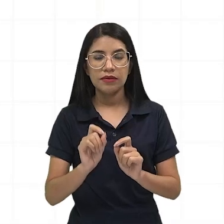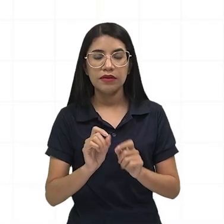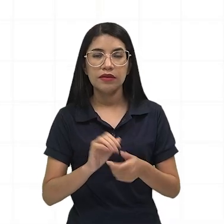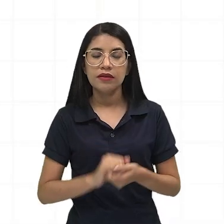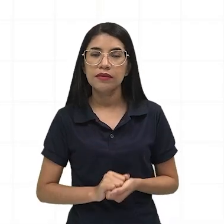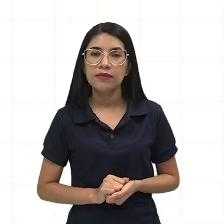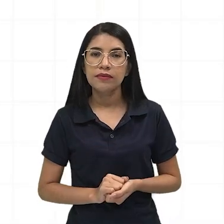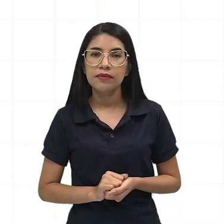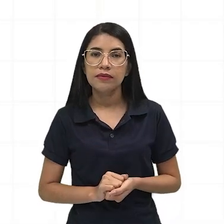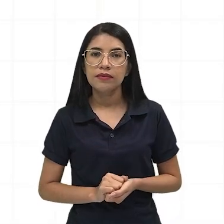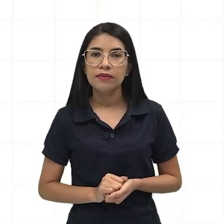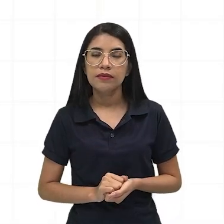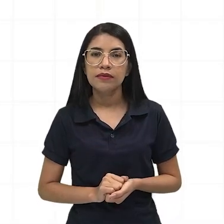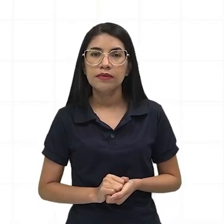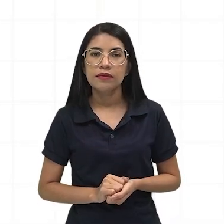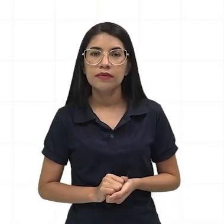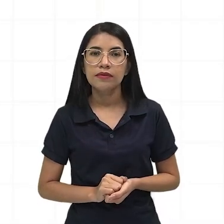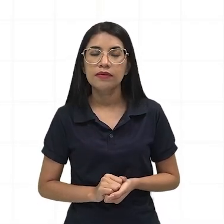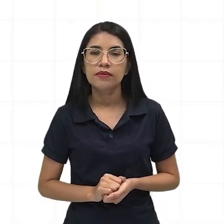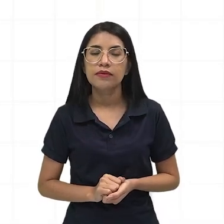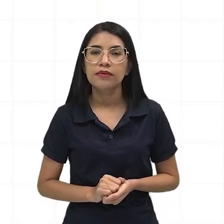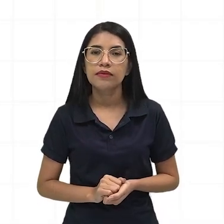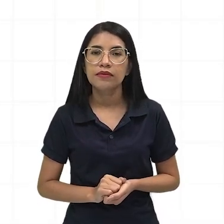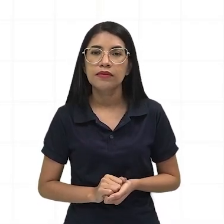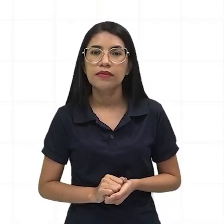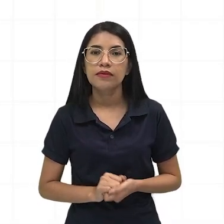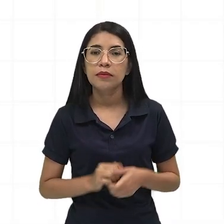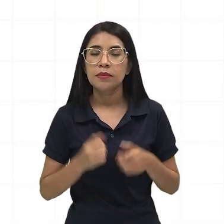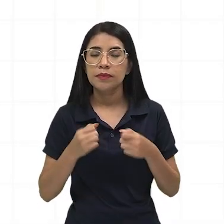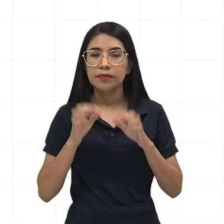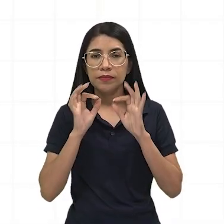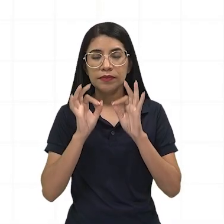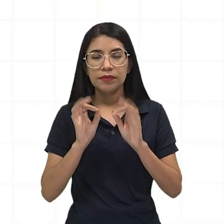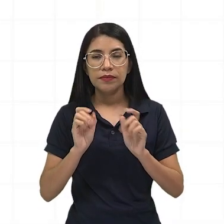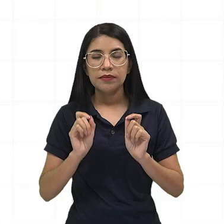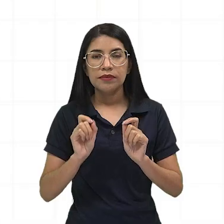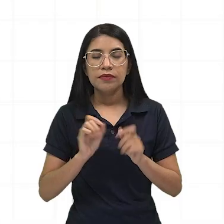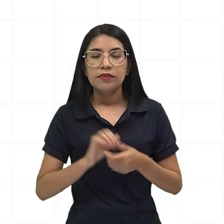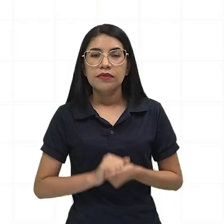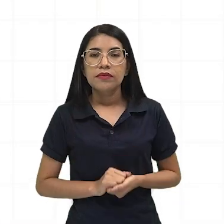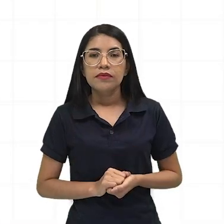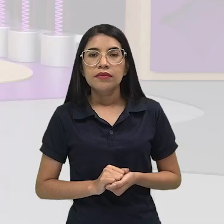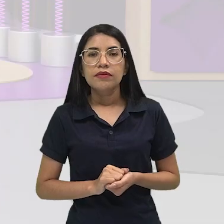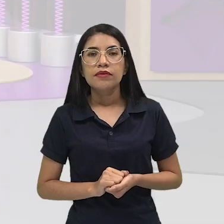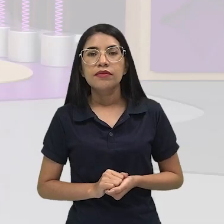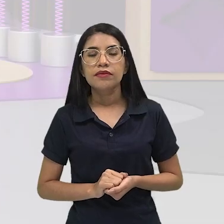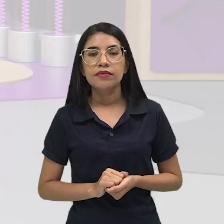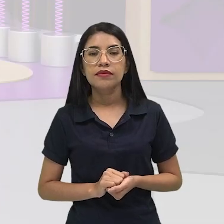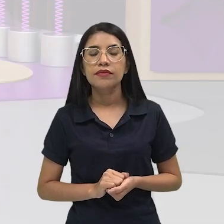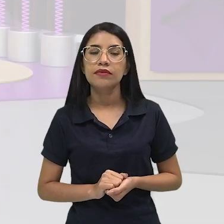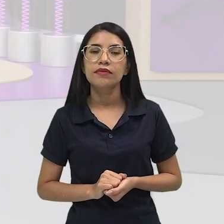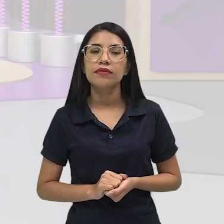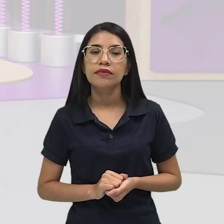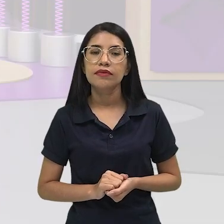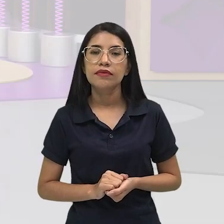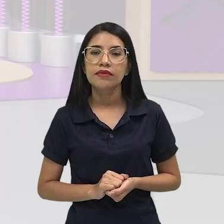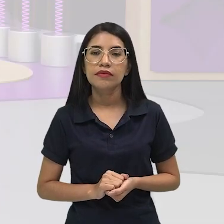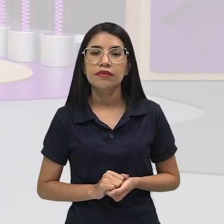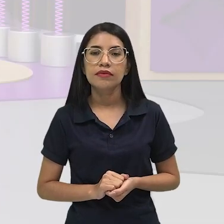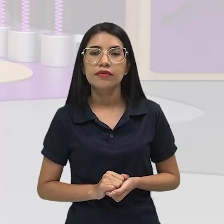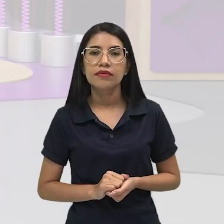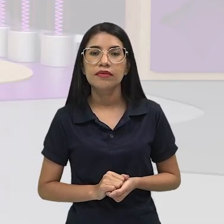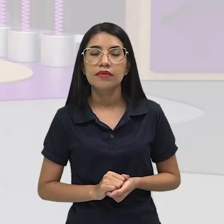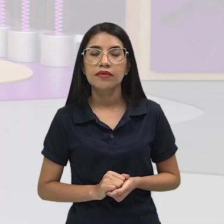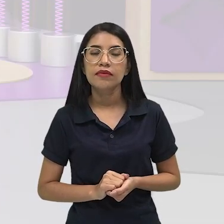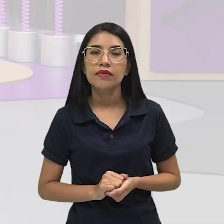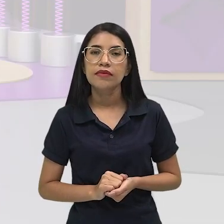essa pequena nuance. Qual é a nuance que eu tenho que estar atento? Eu tenho que estar atento que quando eu tenho